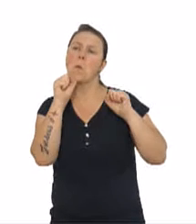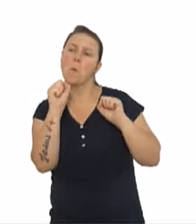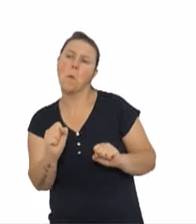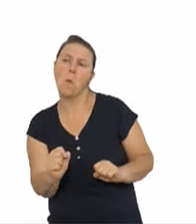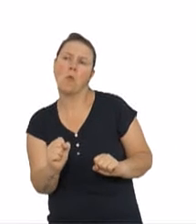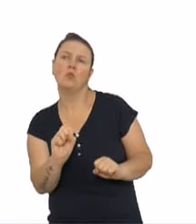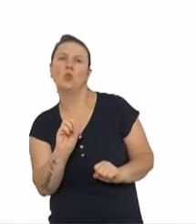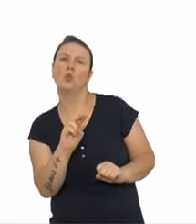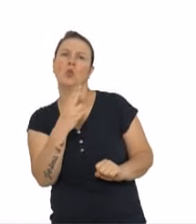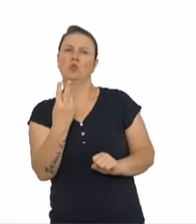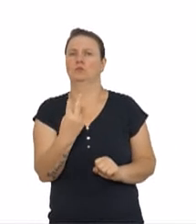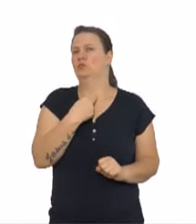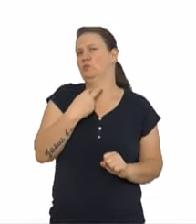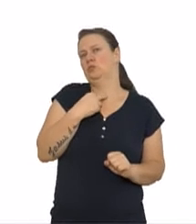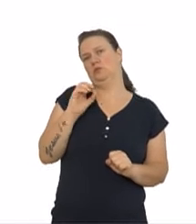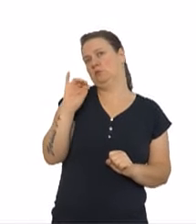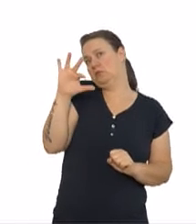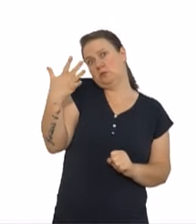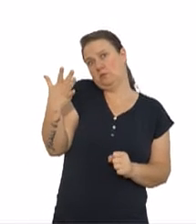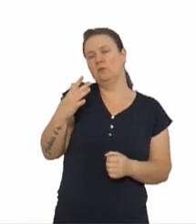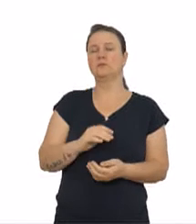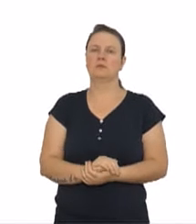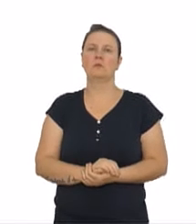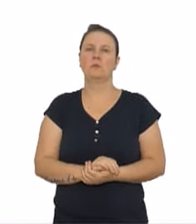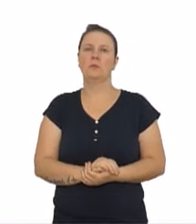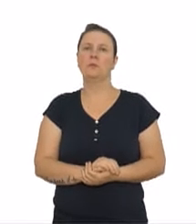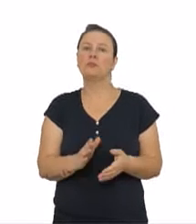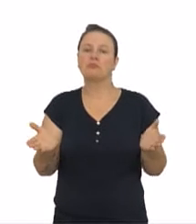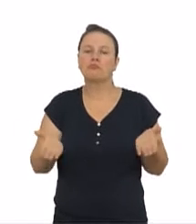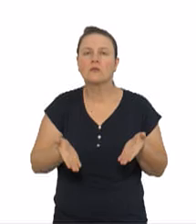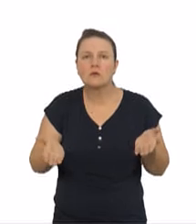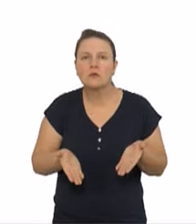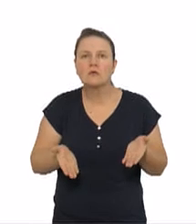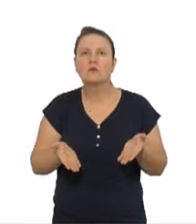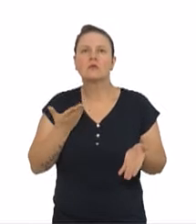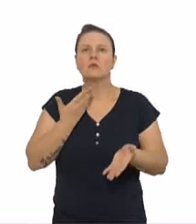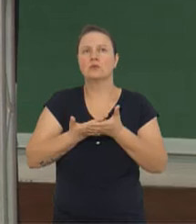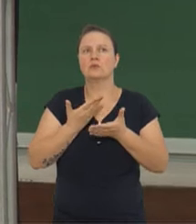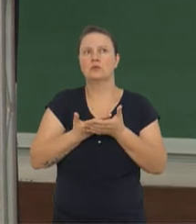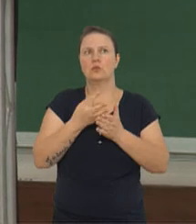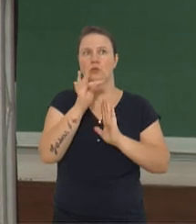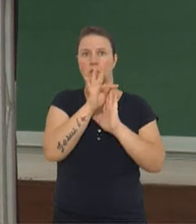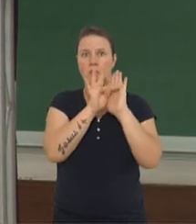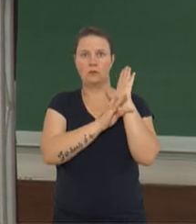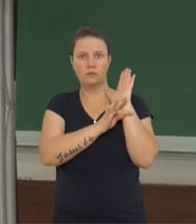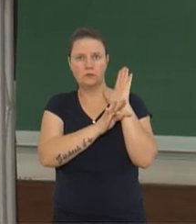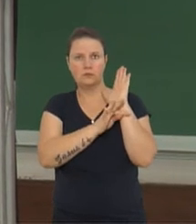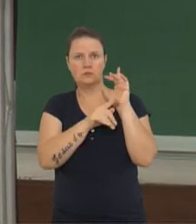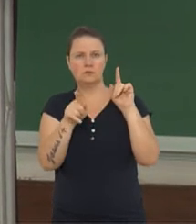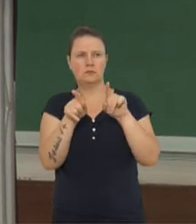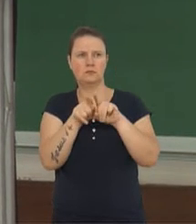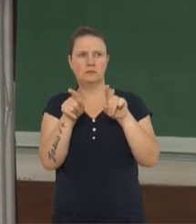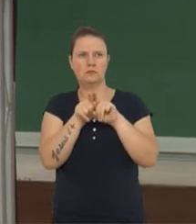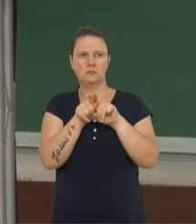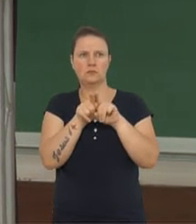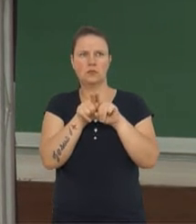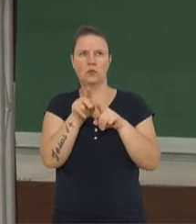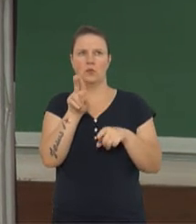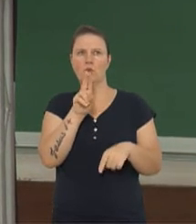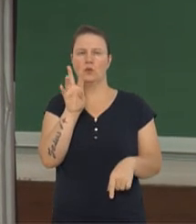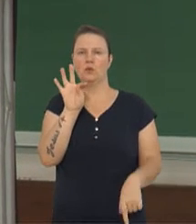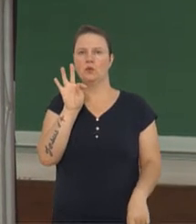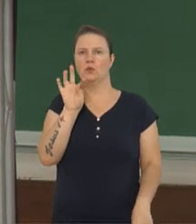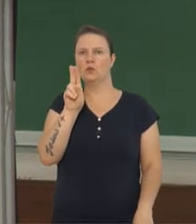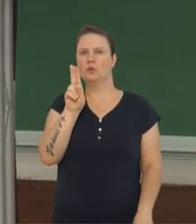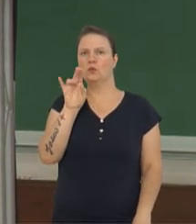coisas ocorrerem, certo? E a aula de hoje, o que nos espera? Outro texto, chamado tweet. Olha só essa